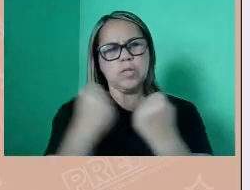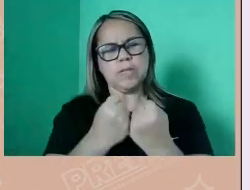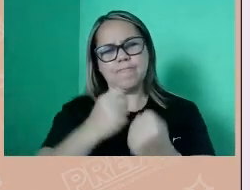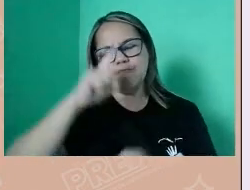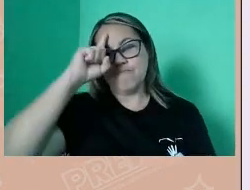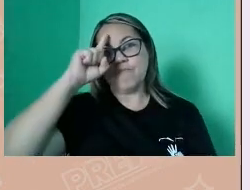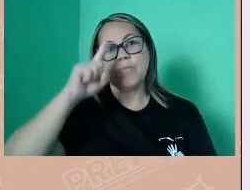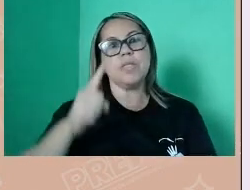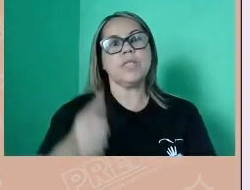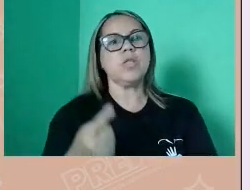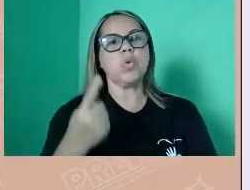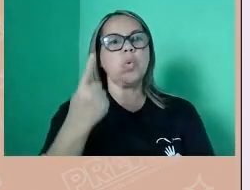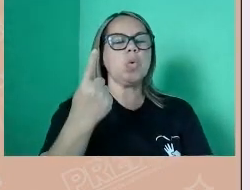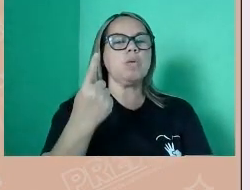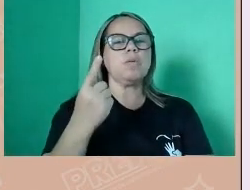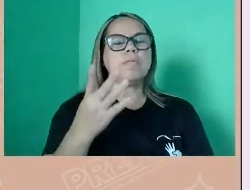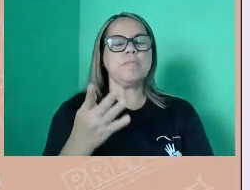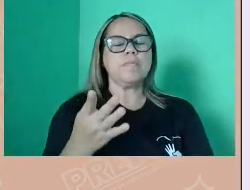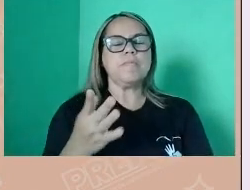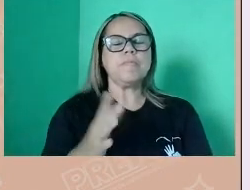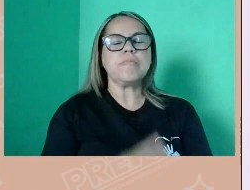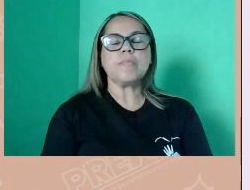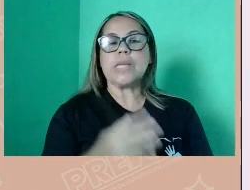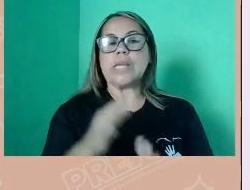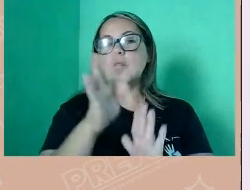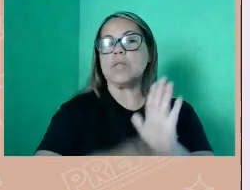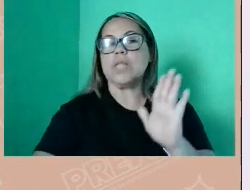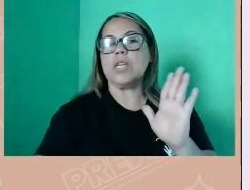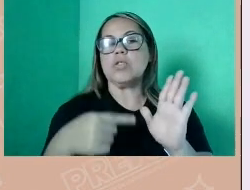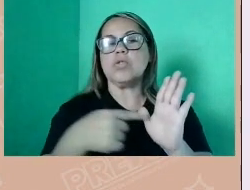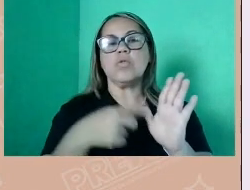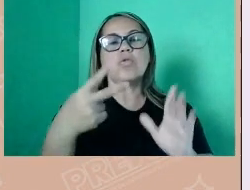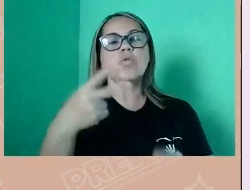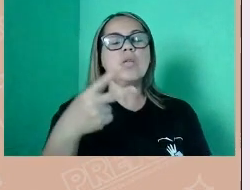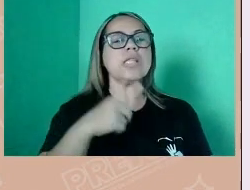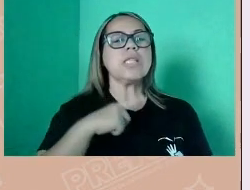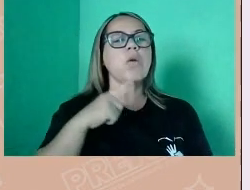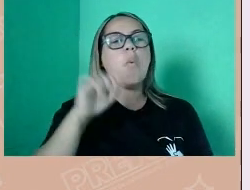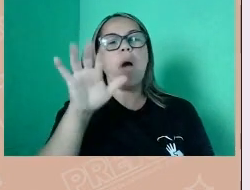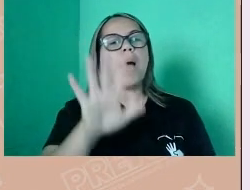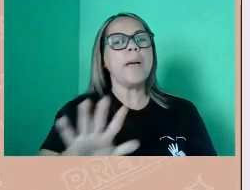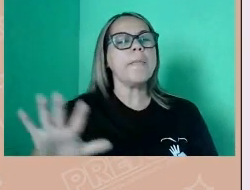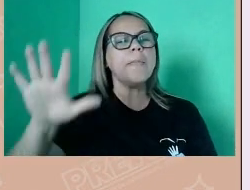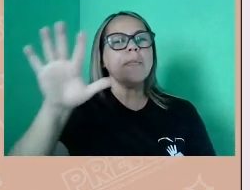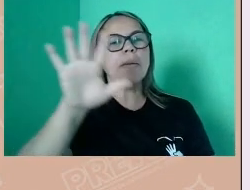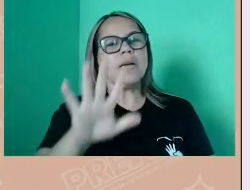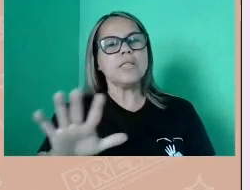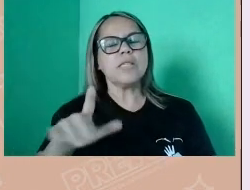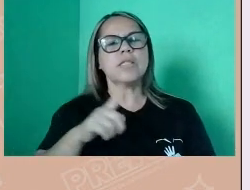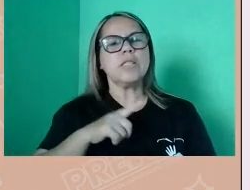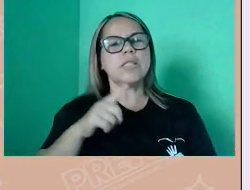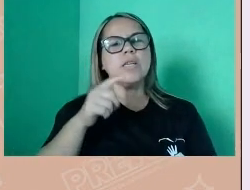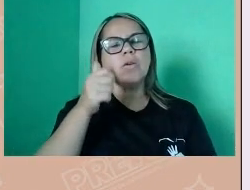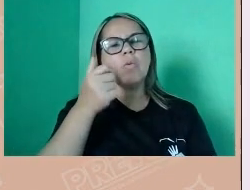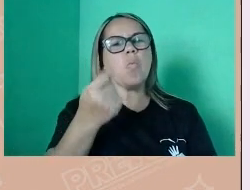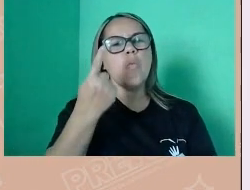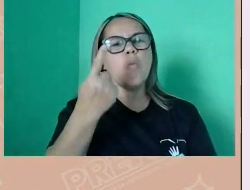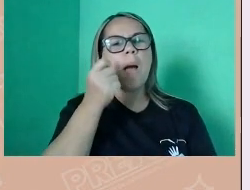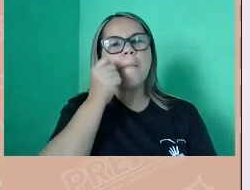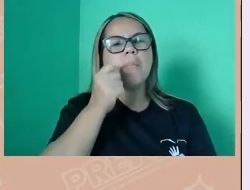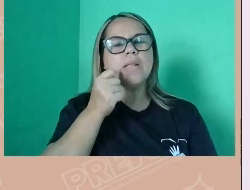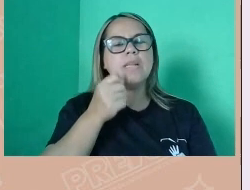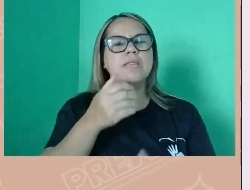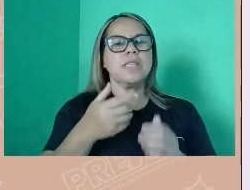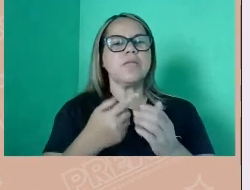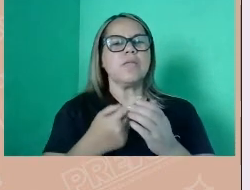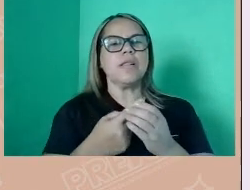mais específico e aí no texto dois a gente tem uma imagem né e aí a tem mulheres uma mulher sendo levada por